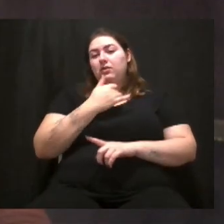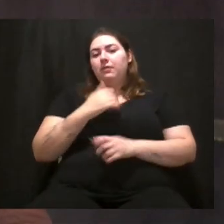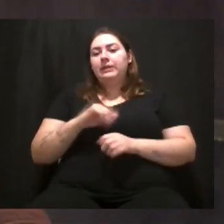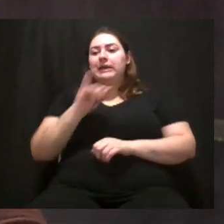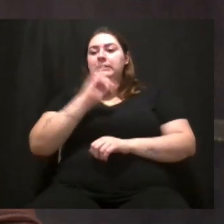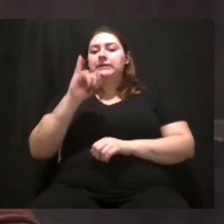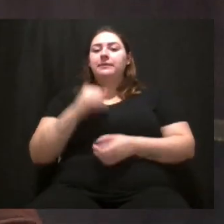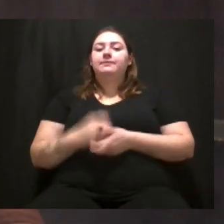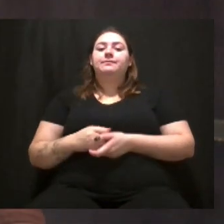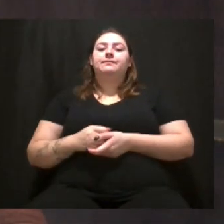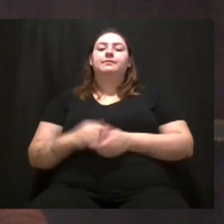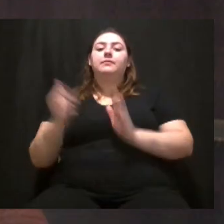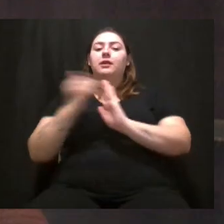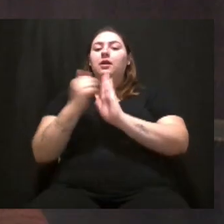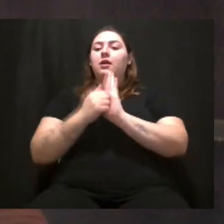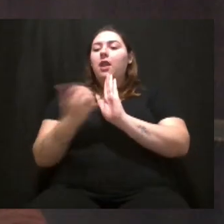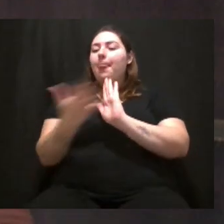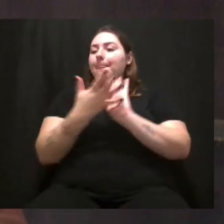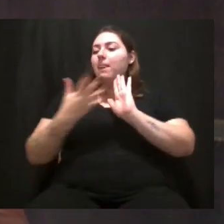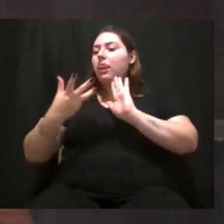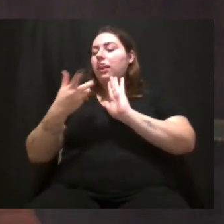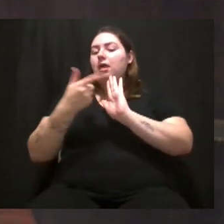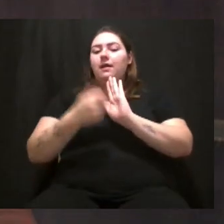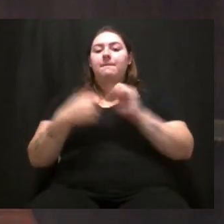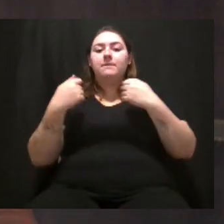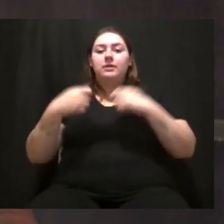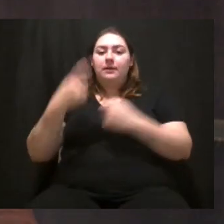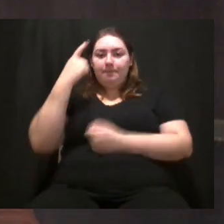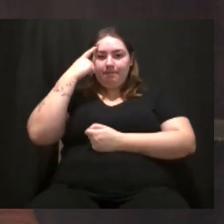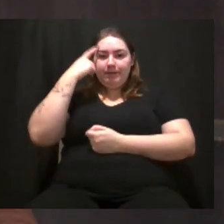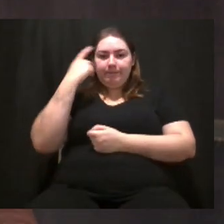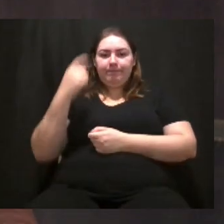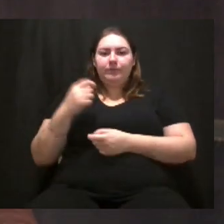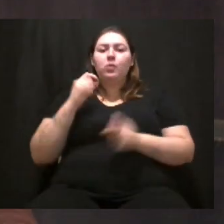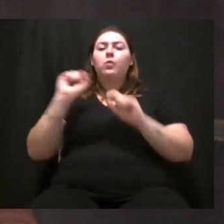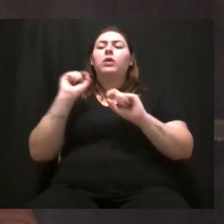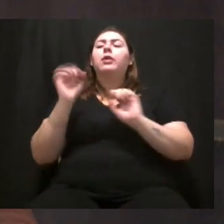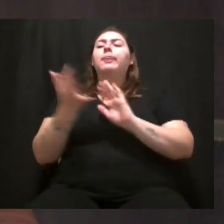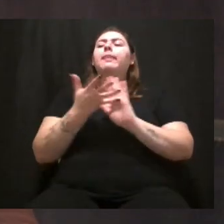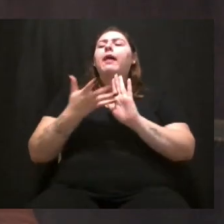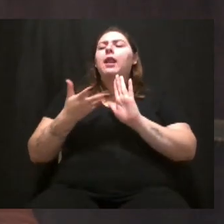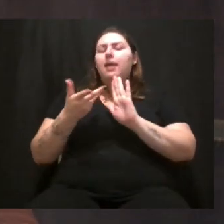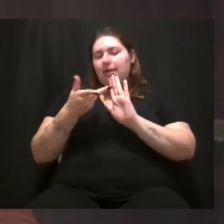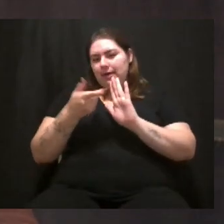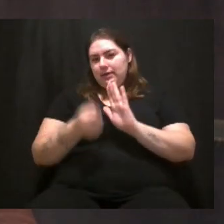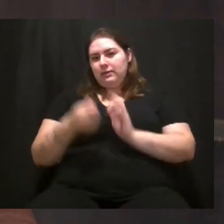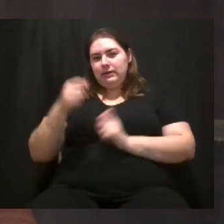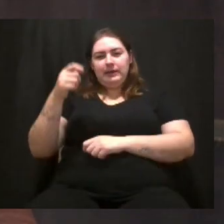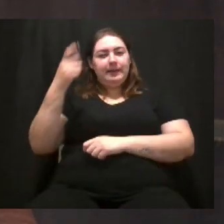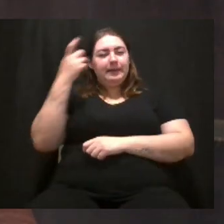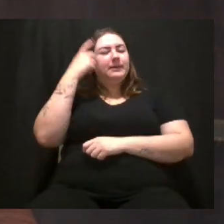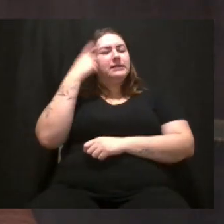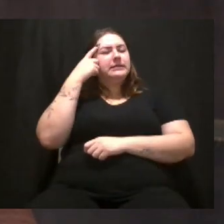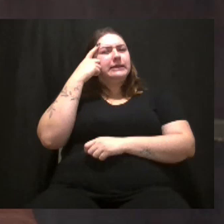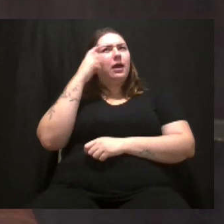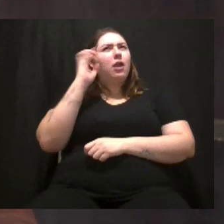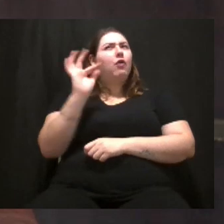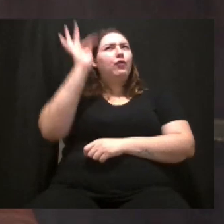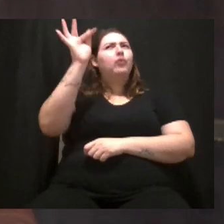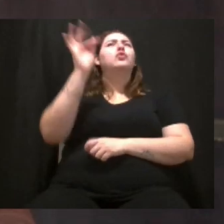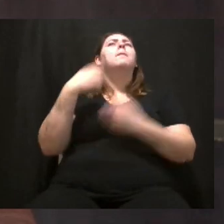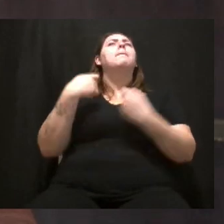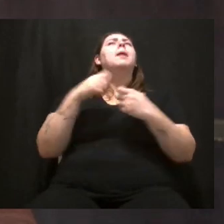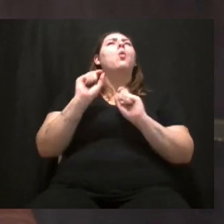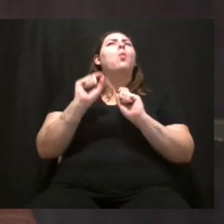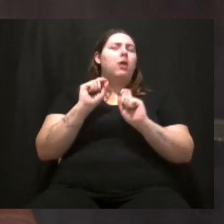outras habilidades, eu sempre tenho que pensar no meu filho, o que ele tem as habilidades, e pensar no que ele vai precisar para o futuro, tá? A